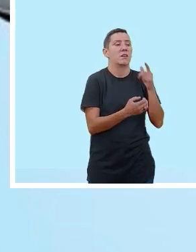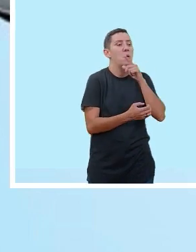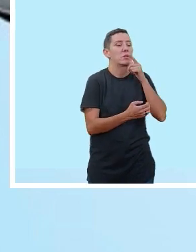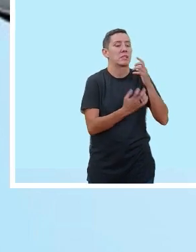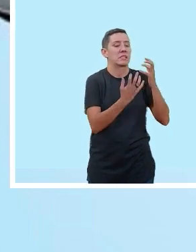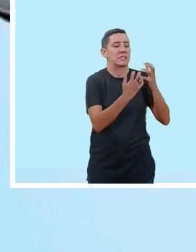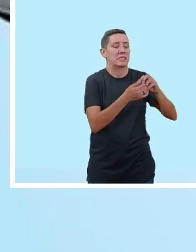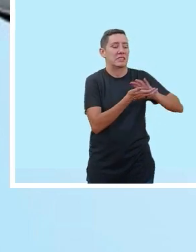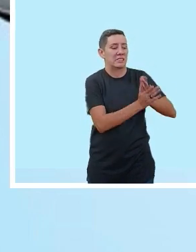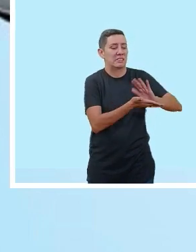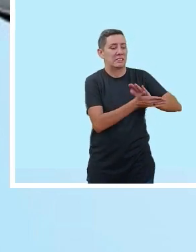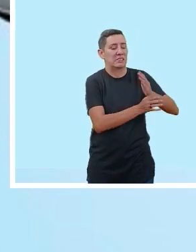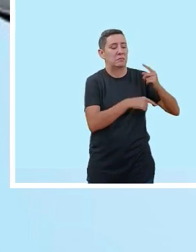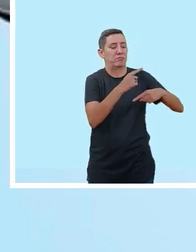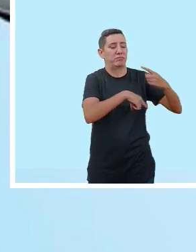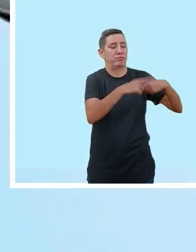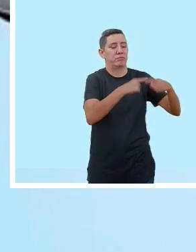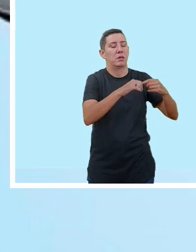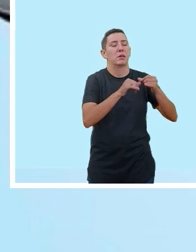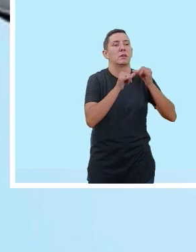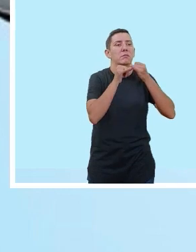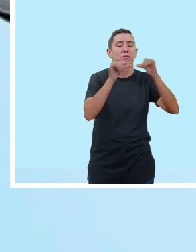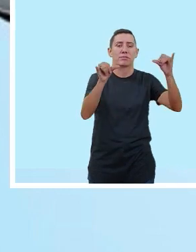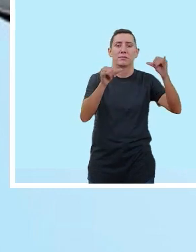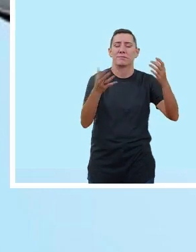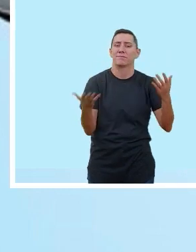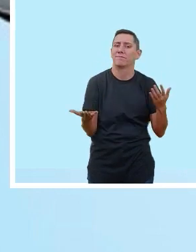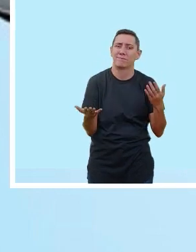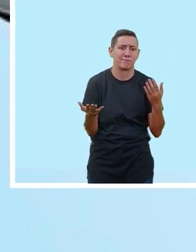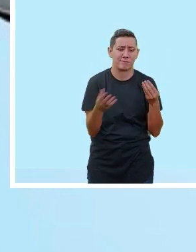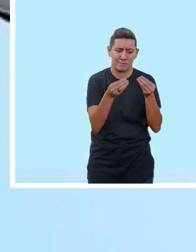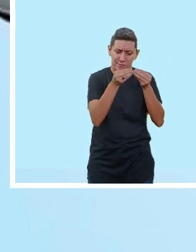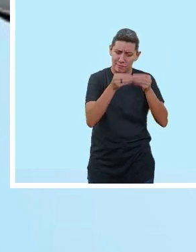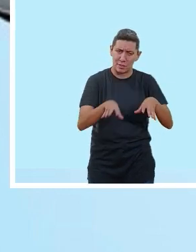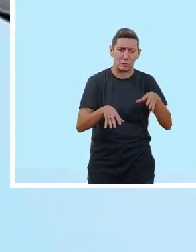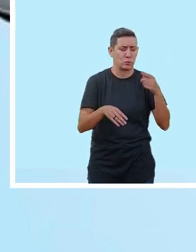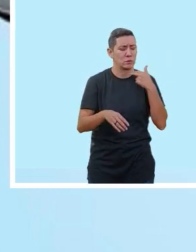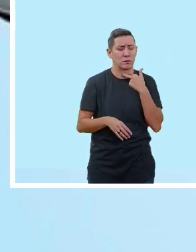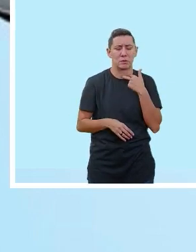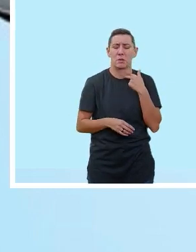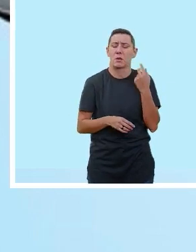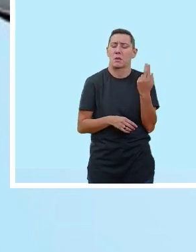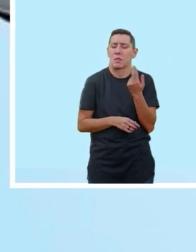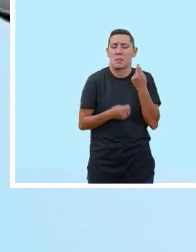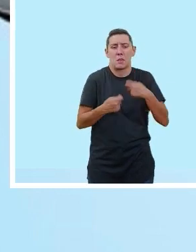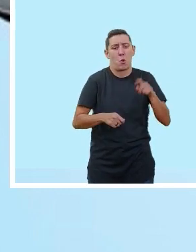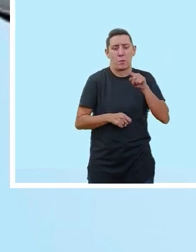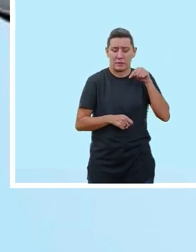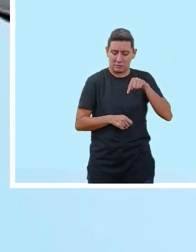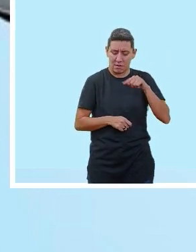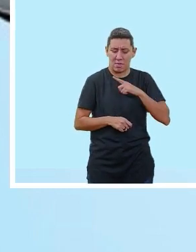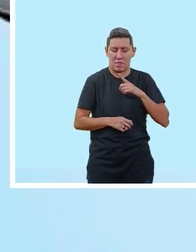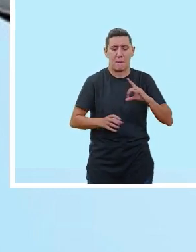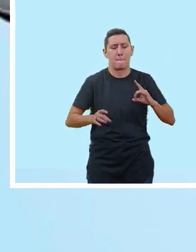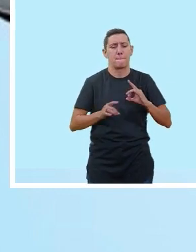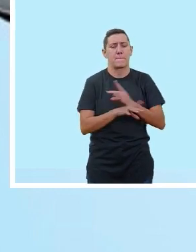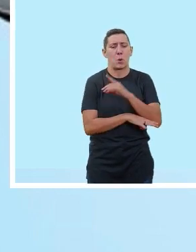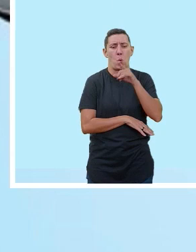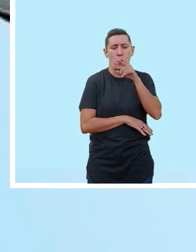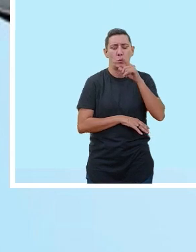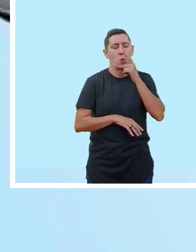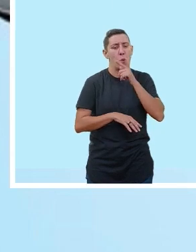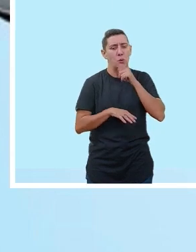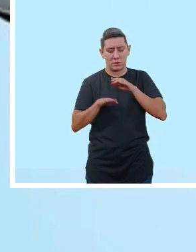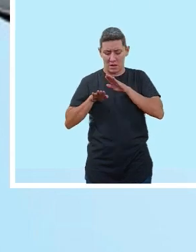aqui, você pode reduzir o consumo de energia utilizando uma fonte de energia renovável. Então aqui também um outro exemplo prático,